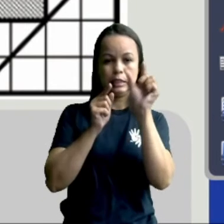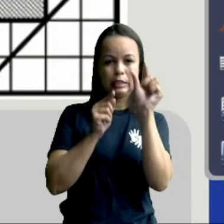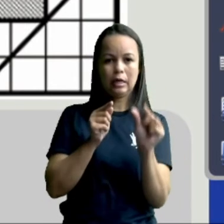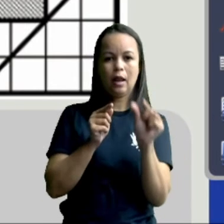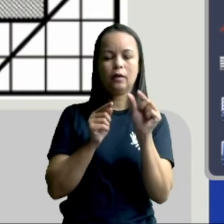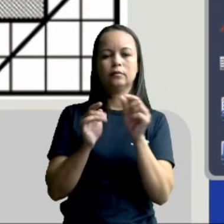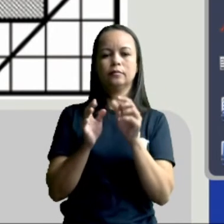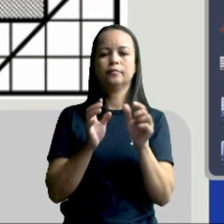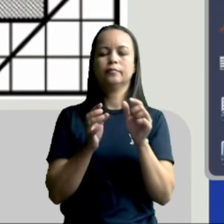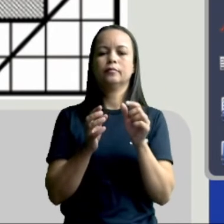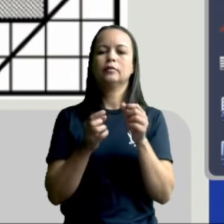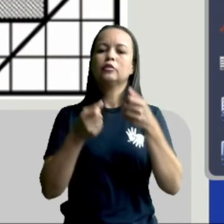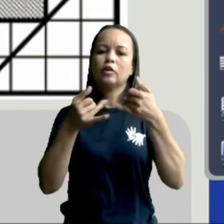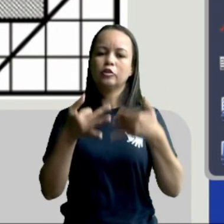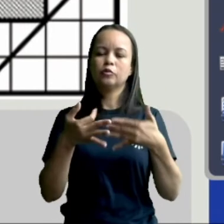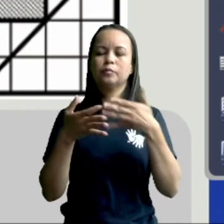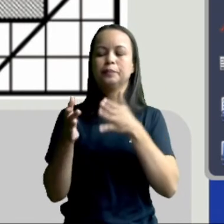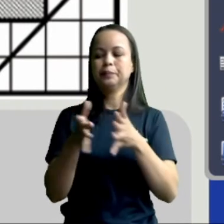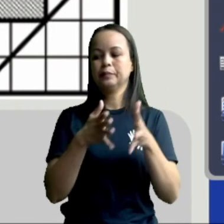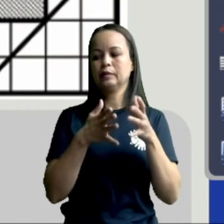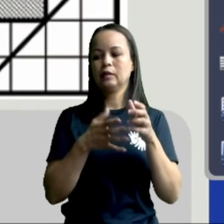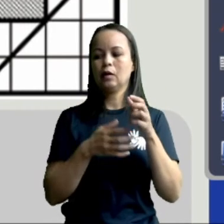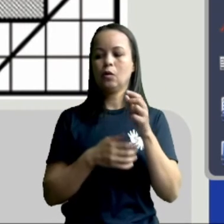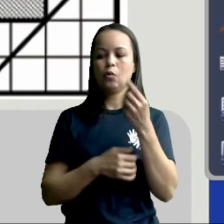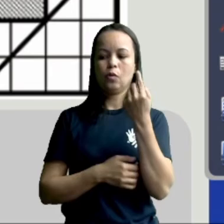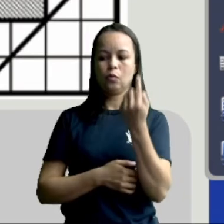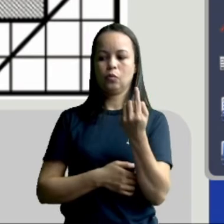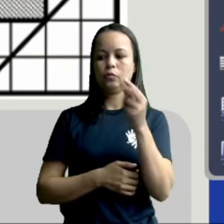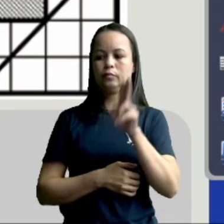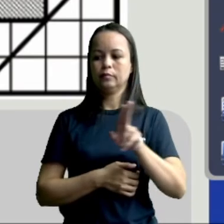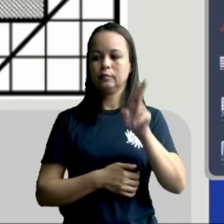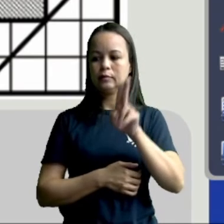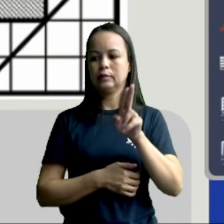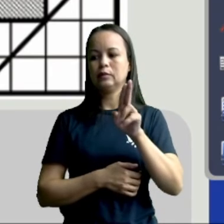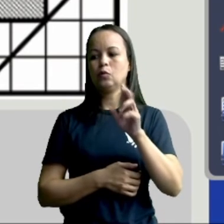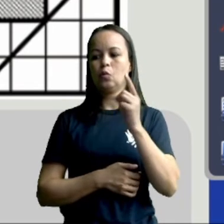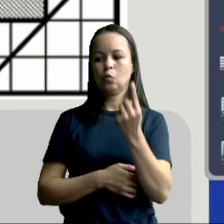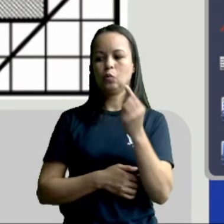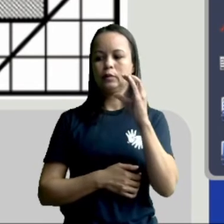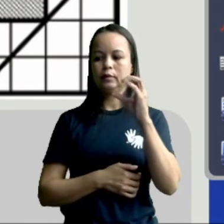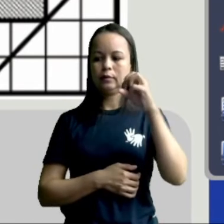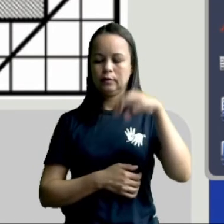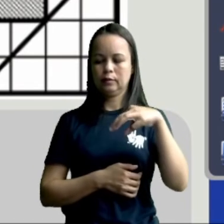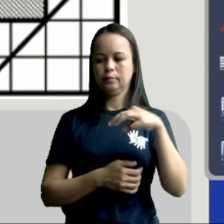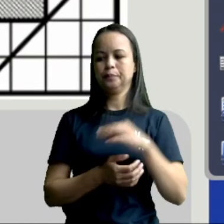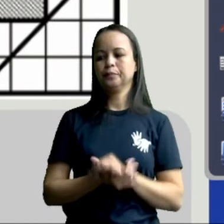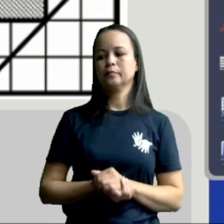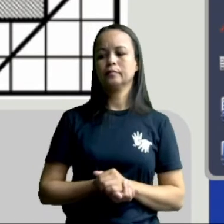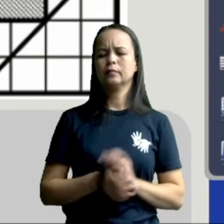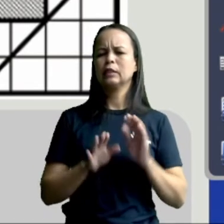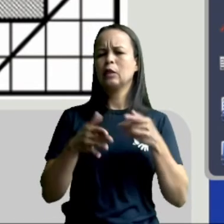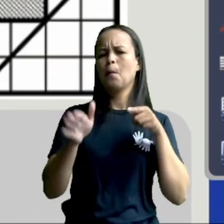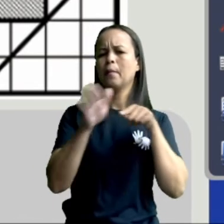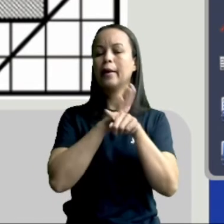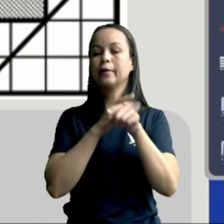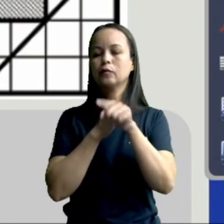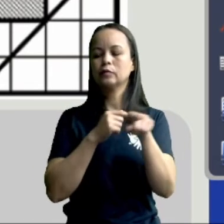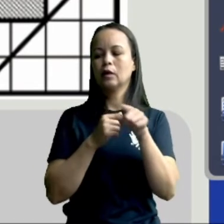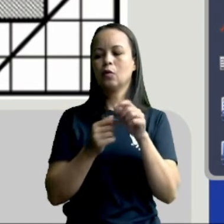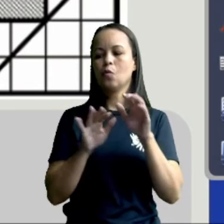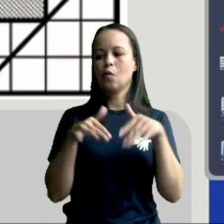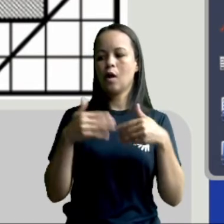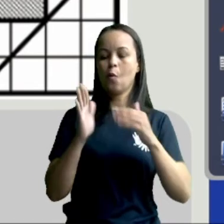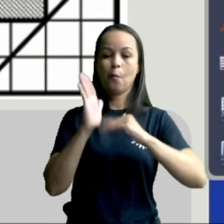gente tinha comentado. Cada quadradinho pequeno, ó, tem 1 unidade de medida. Pergunta: qual é o perímetro do quadrado